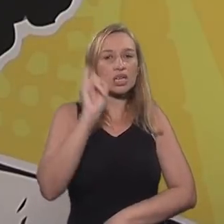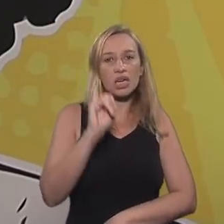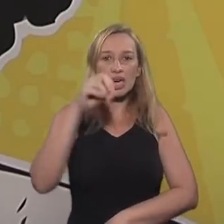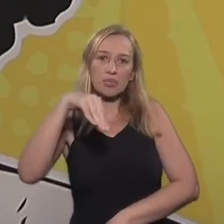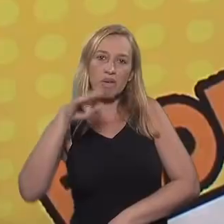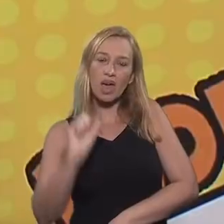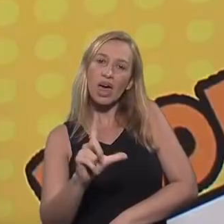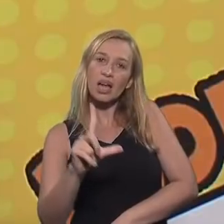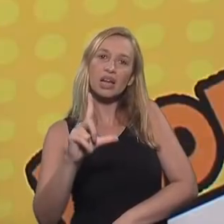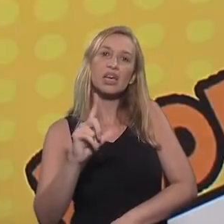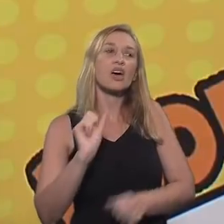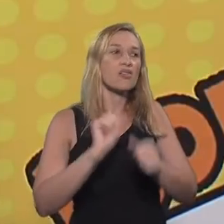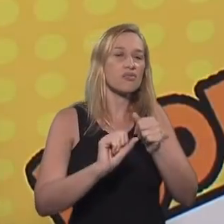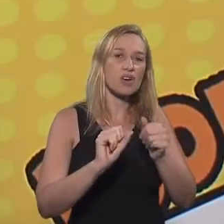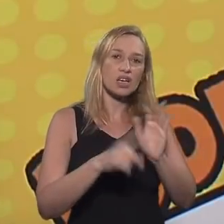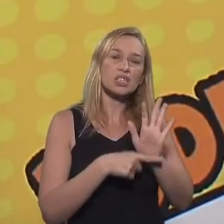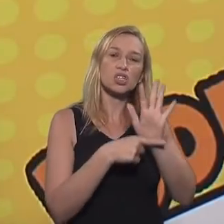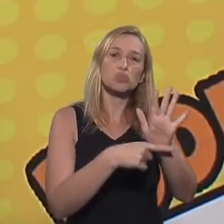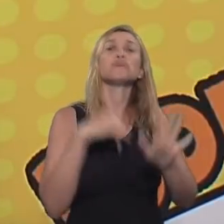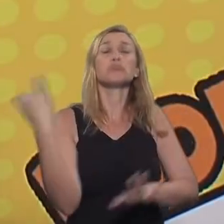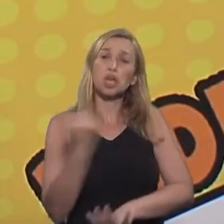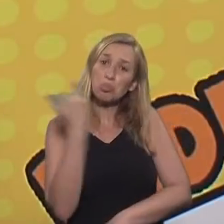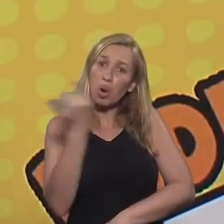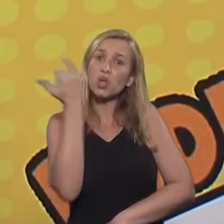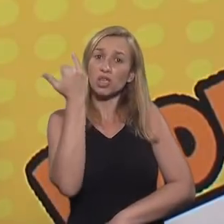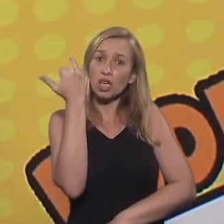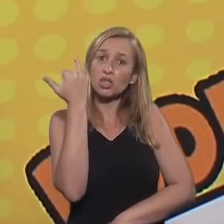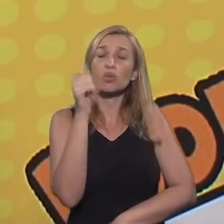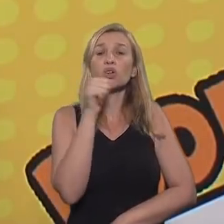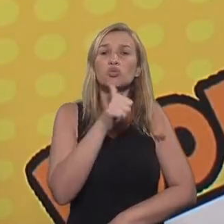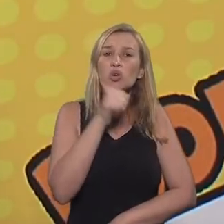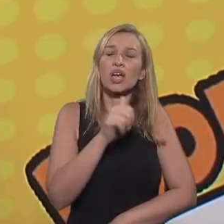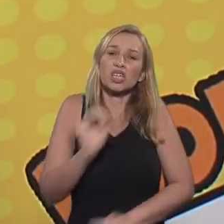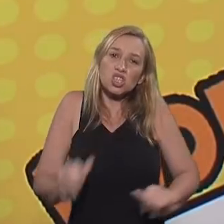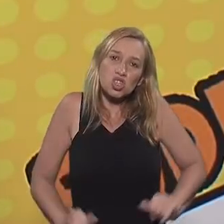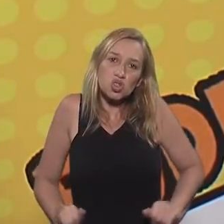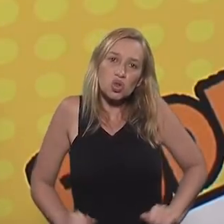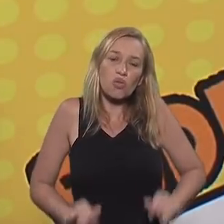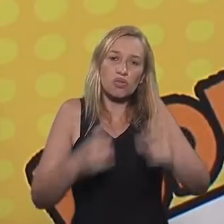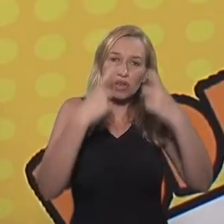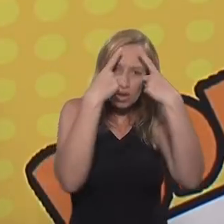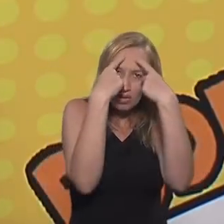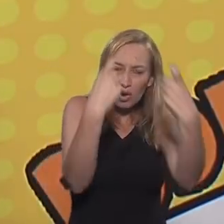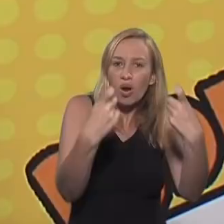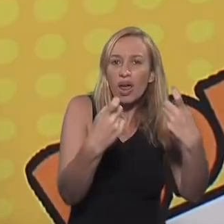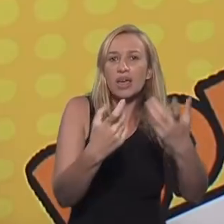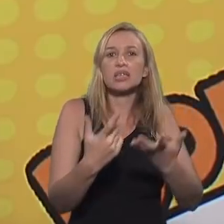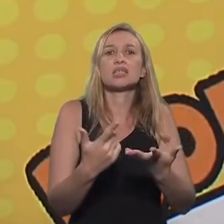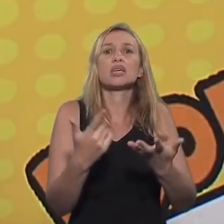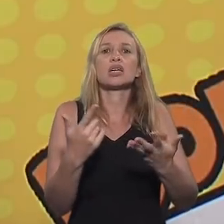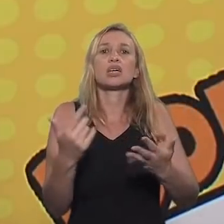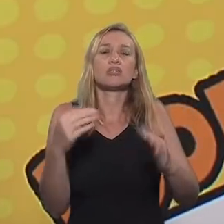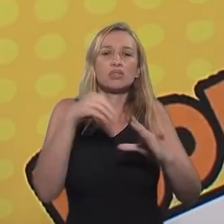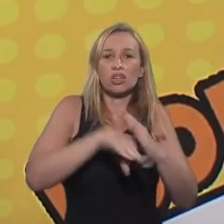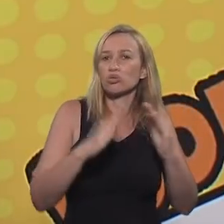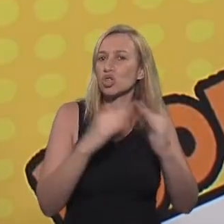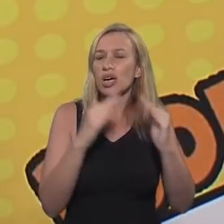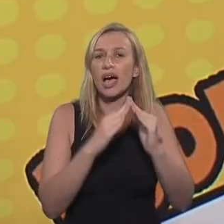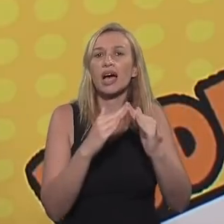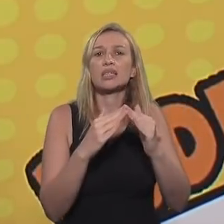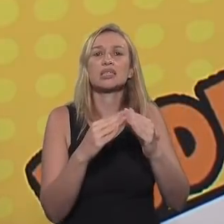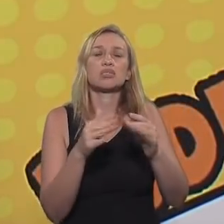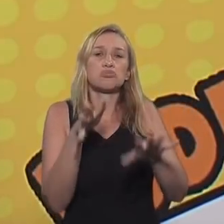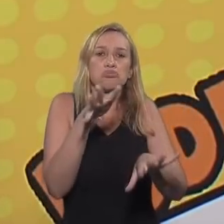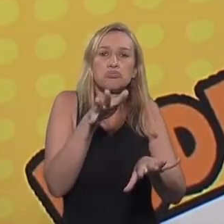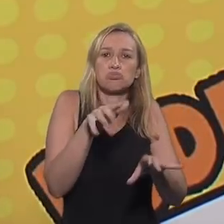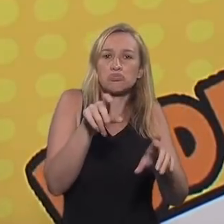segurança. Importante que o senhor citou o IML, né? Porque o IML faz um atendimento muito importante para as mulheres que sofrem violência, né? Algum